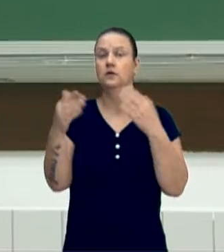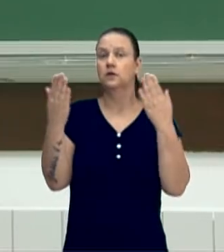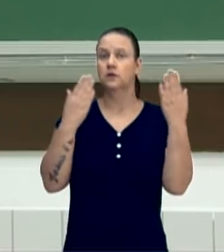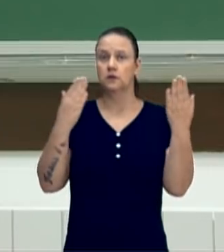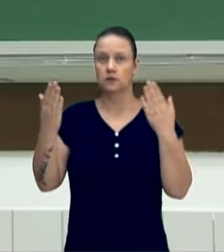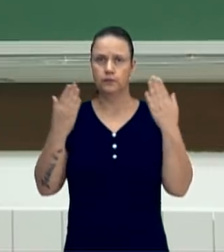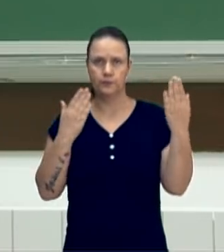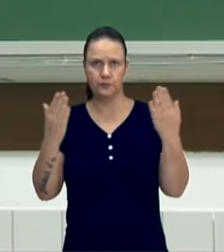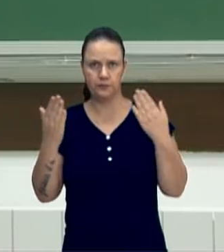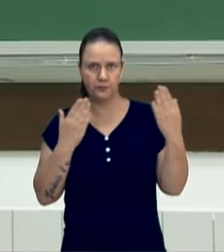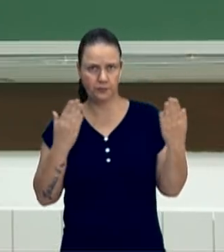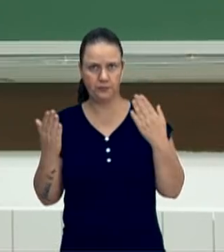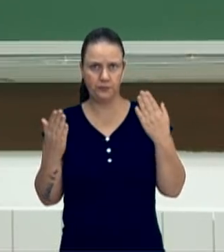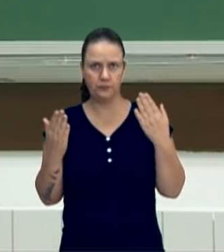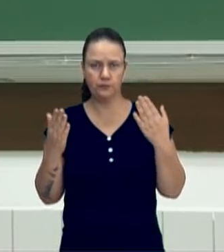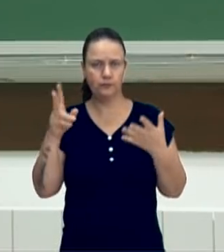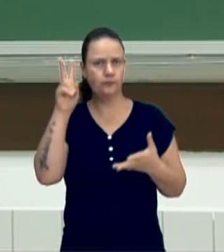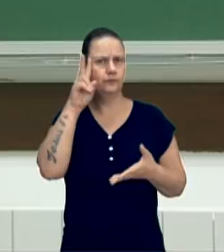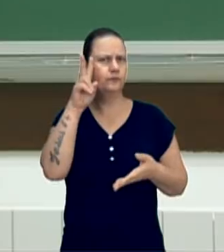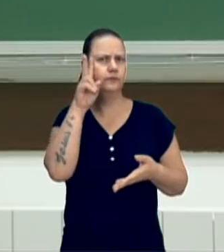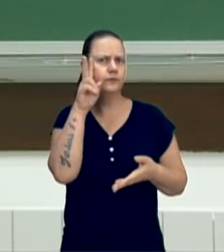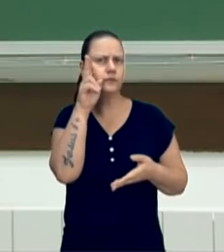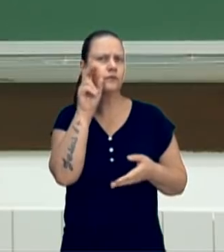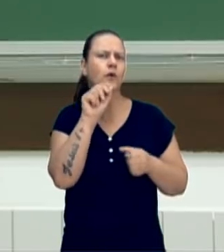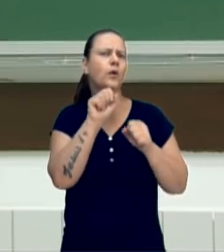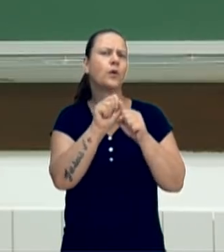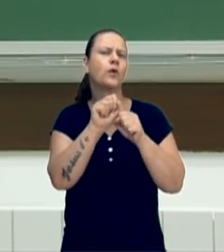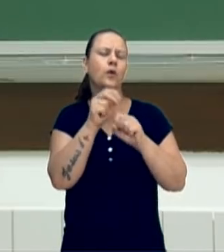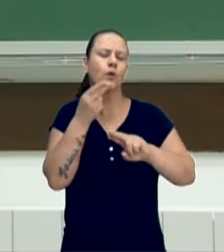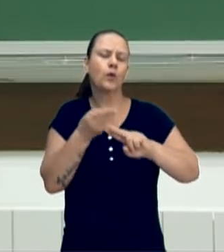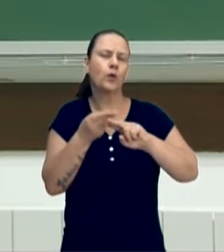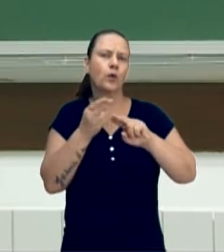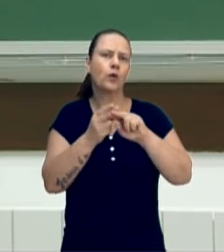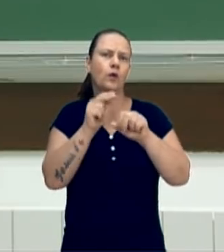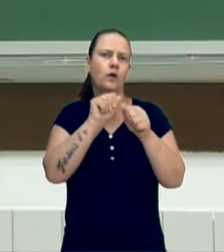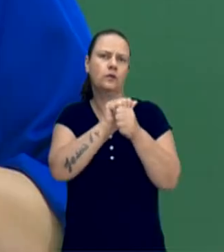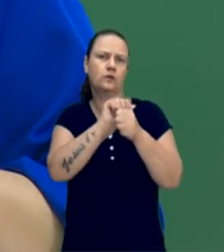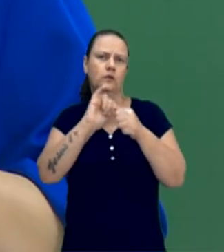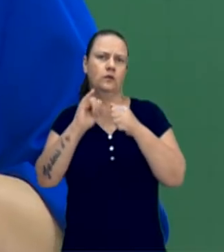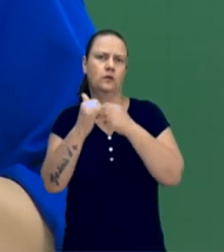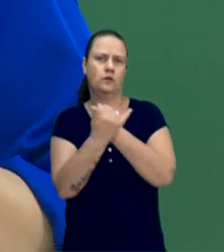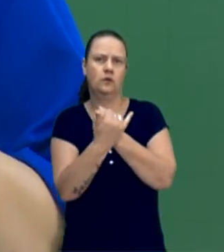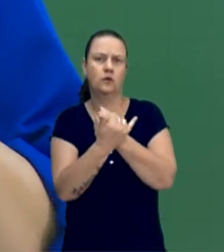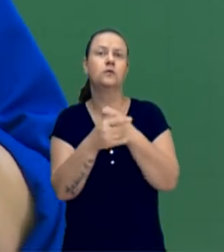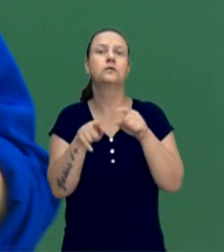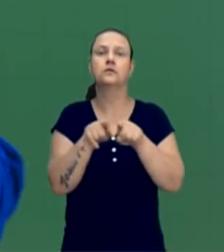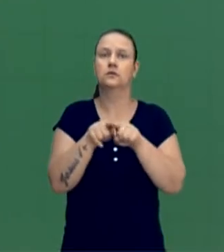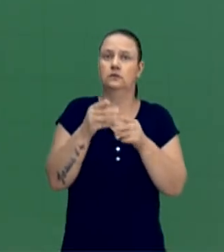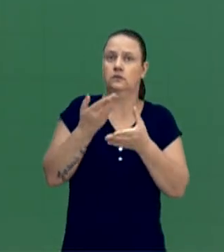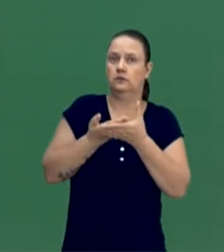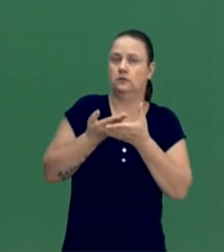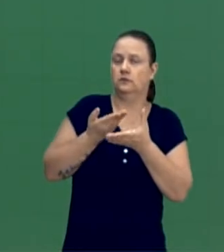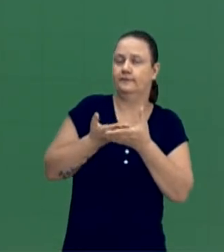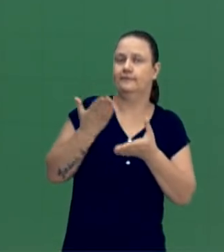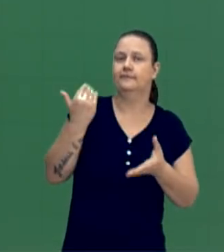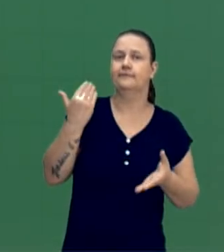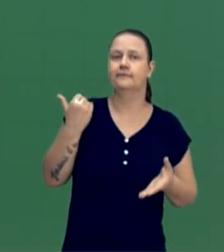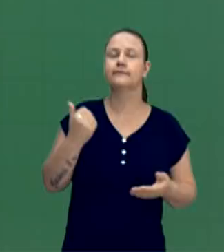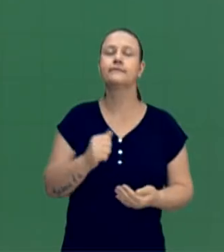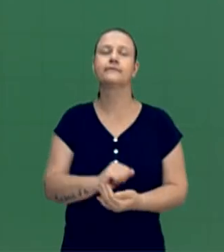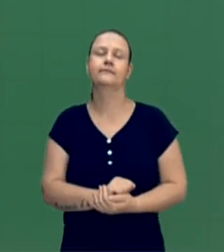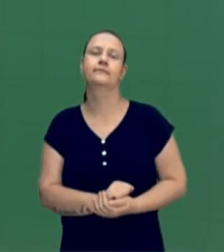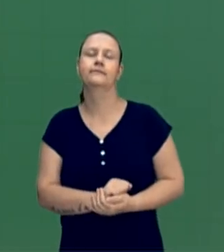psicológicas, retomando o uso do adjetivo que nós já vimos na aula passada.